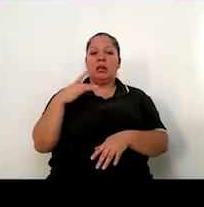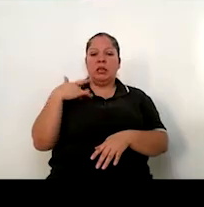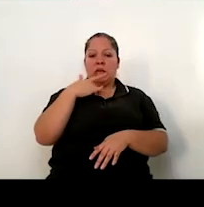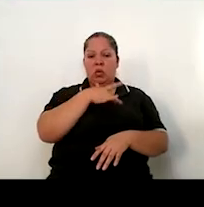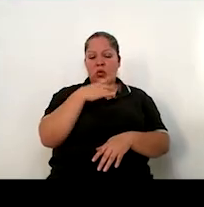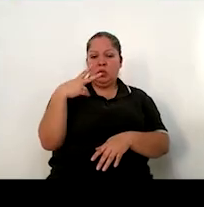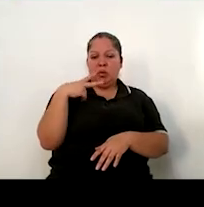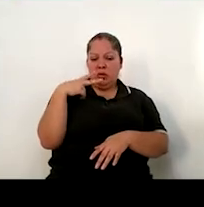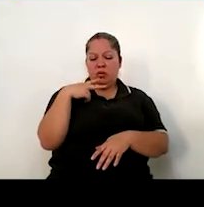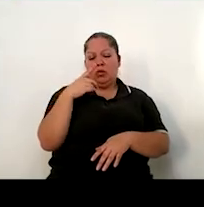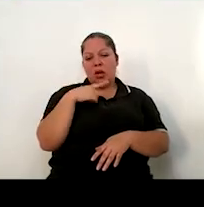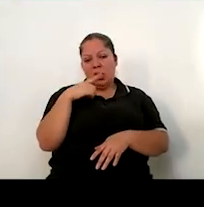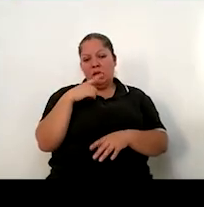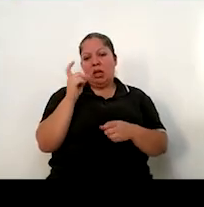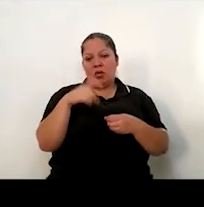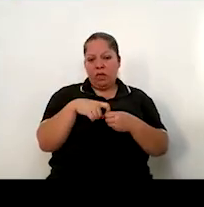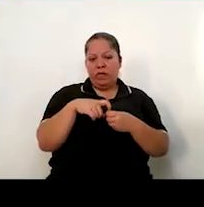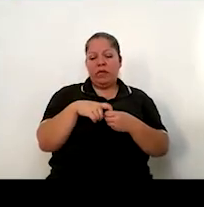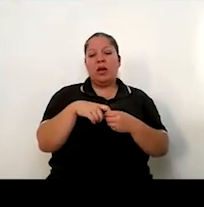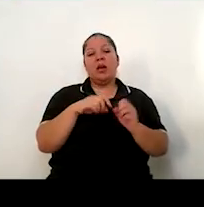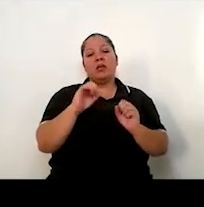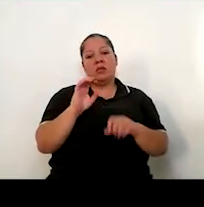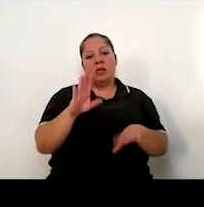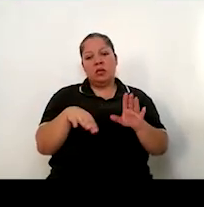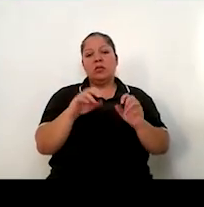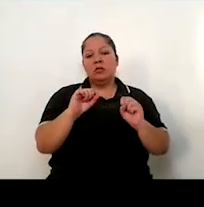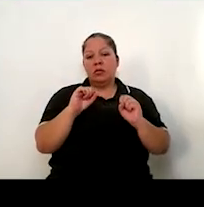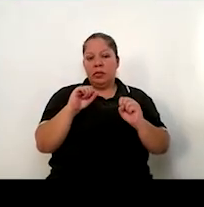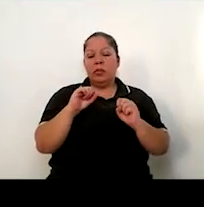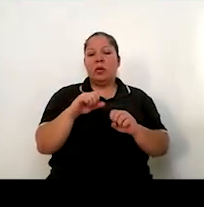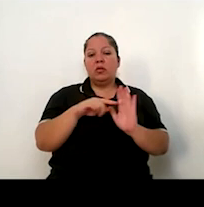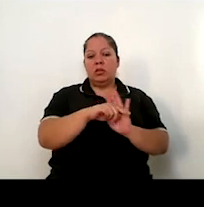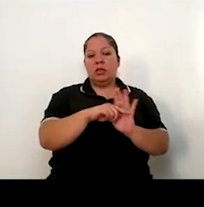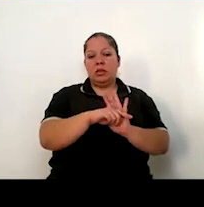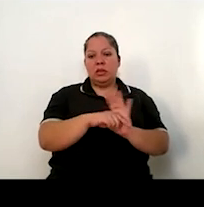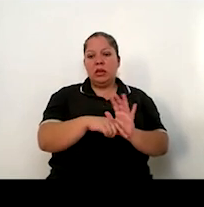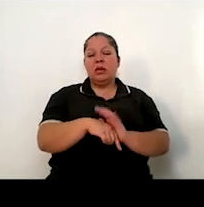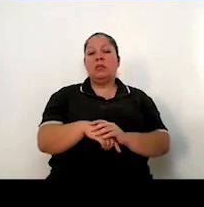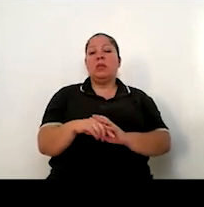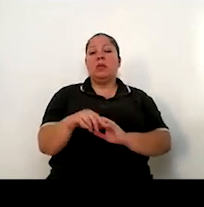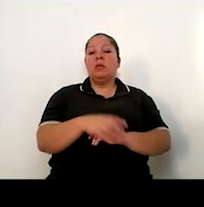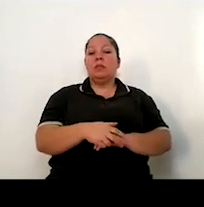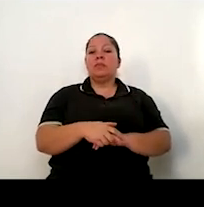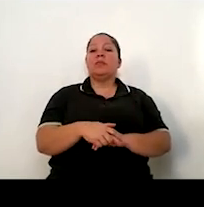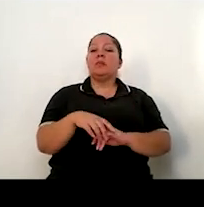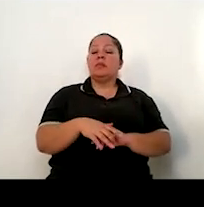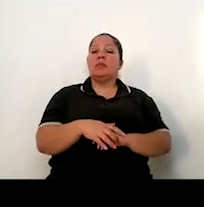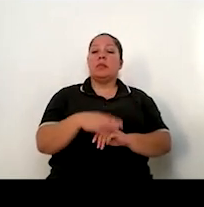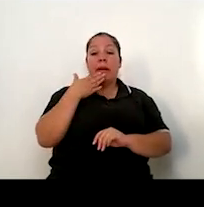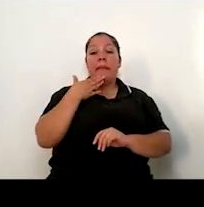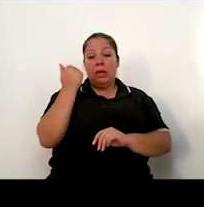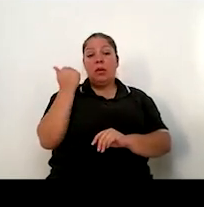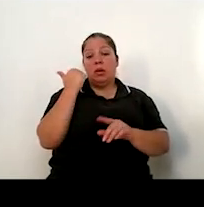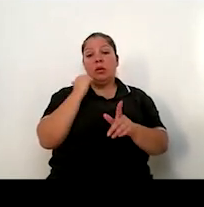rastreamento com a colonoscopia, quando há condição de fazer o exame, porque ele é um exame melhor para rastrear, tá? Mas para a